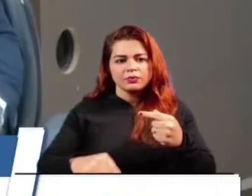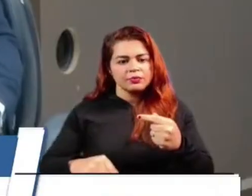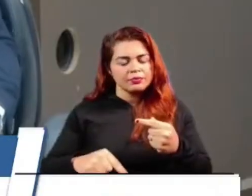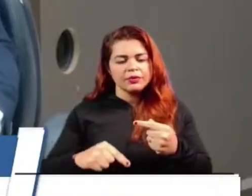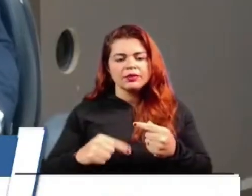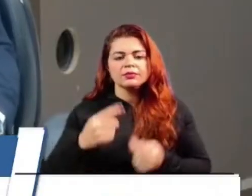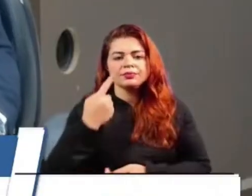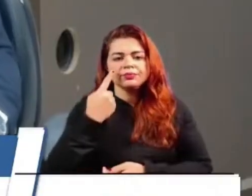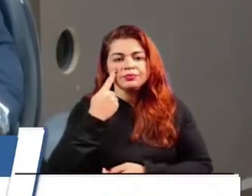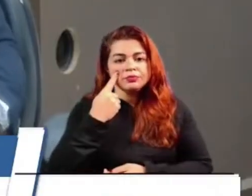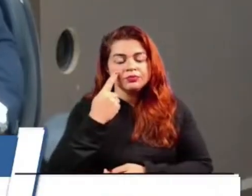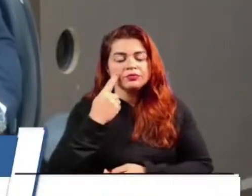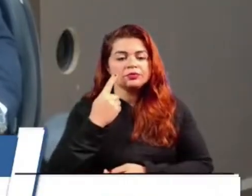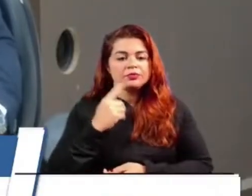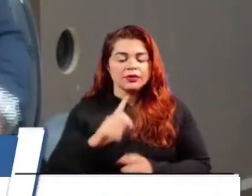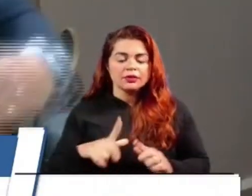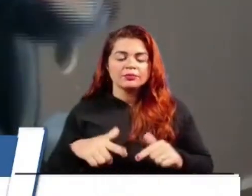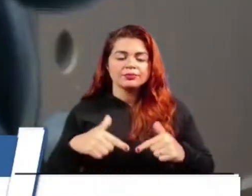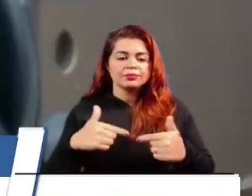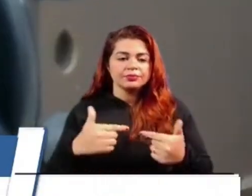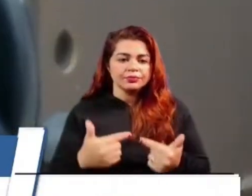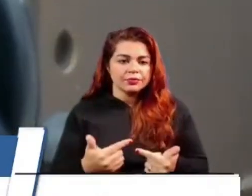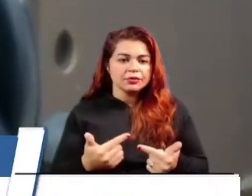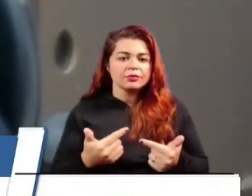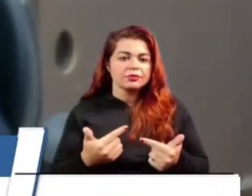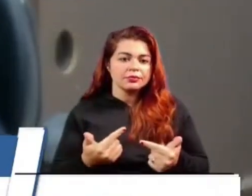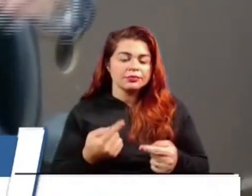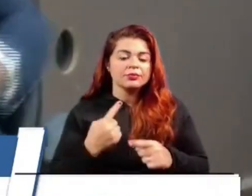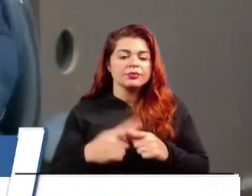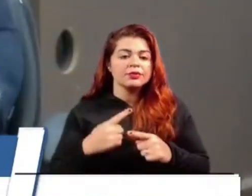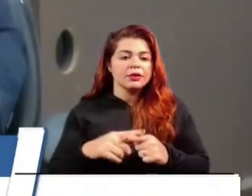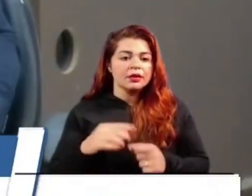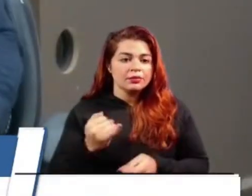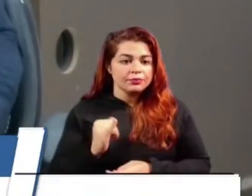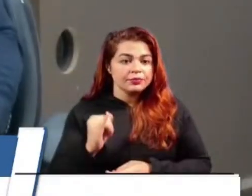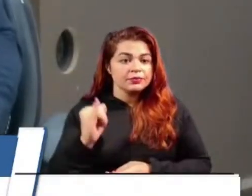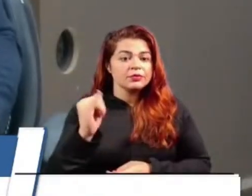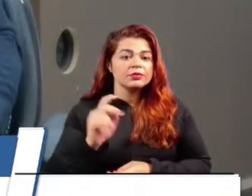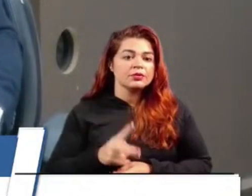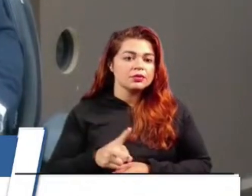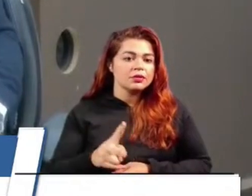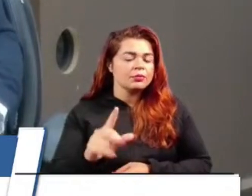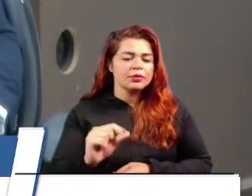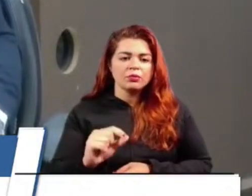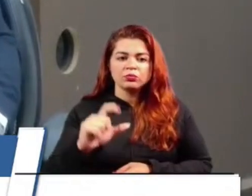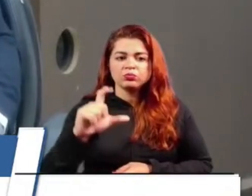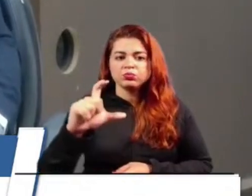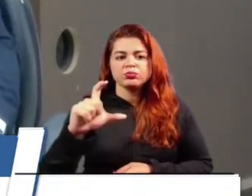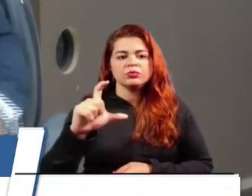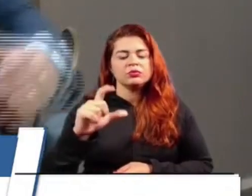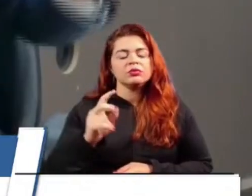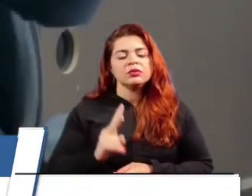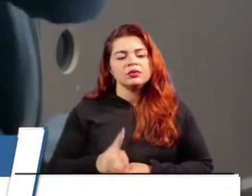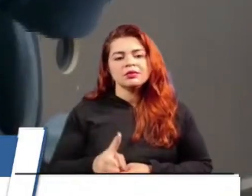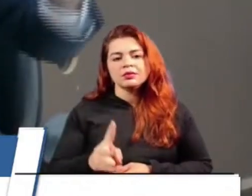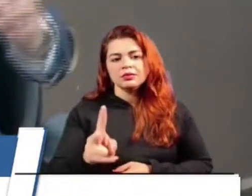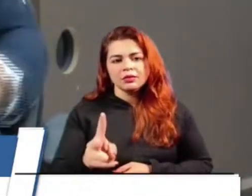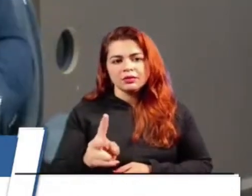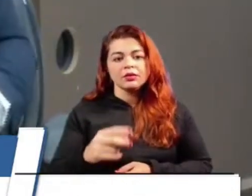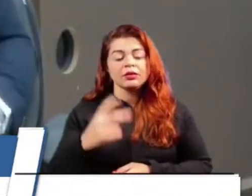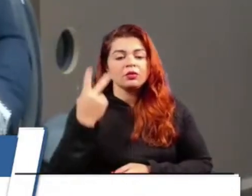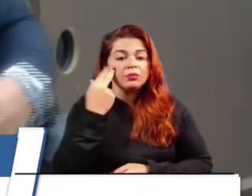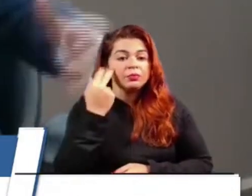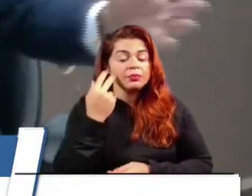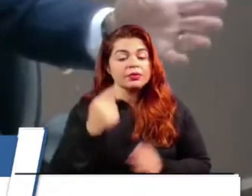prática. A inflação é maior do que aquela apresentada sempre, né? Porque normalmente apresenta-se a inflação em produtos